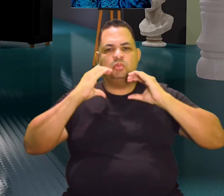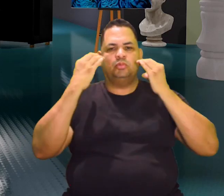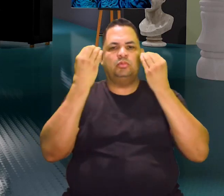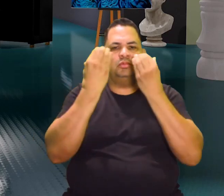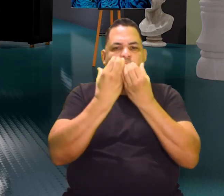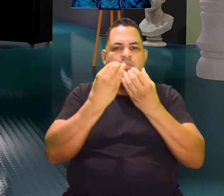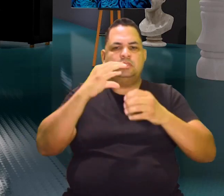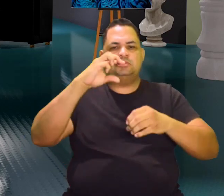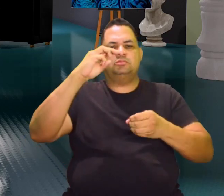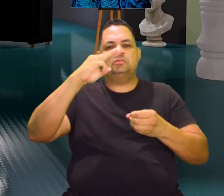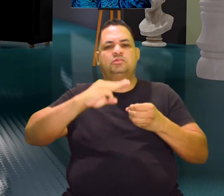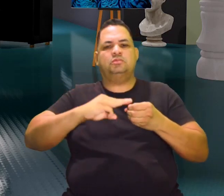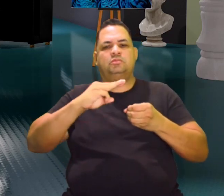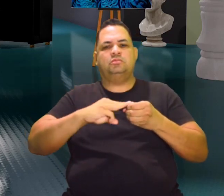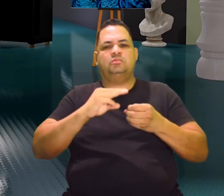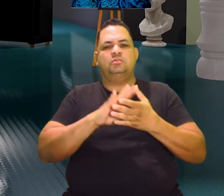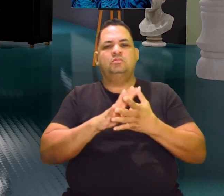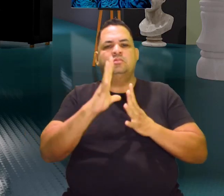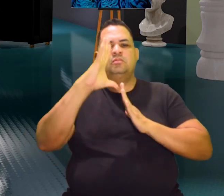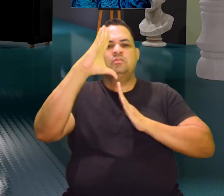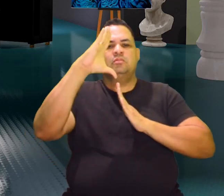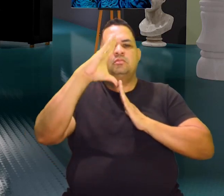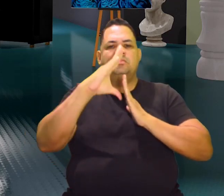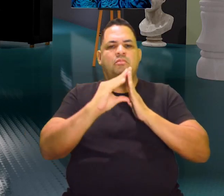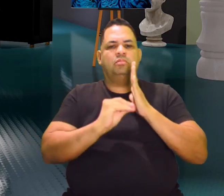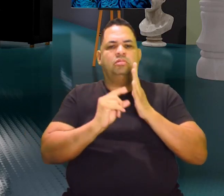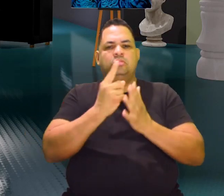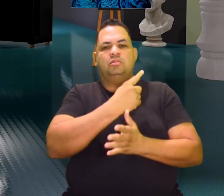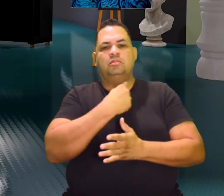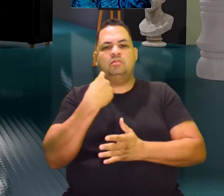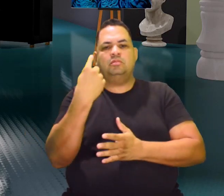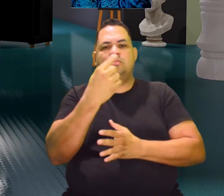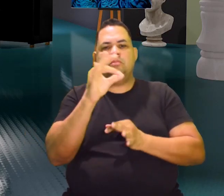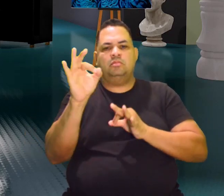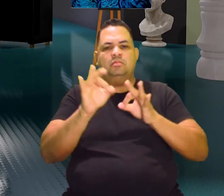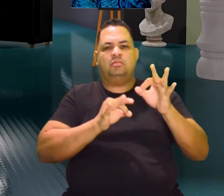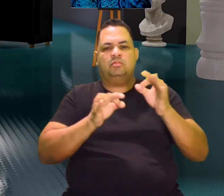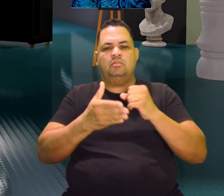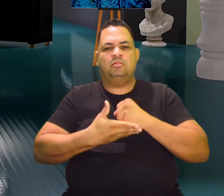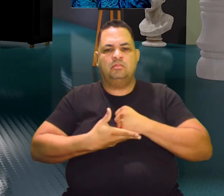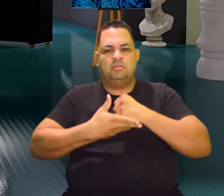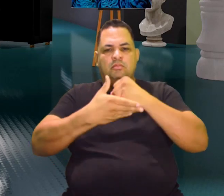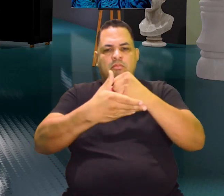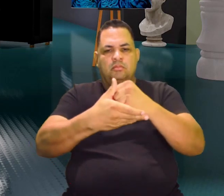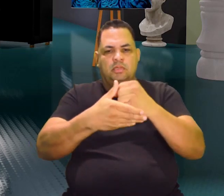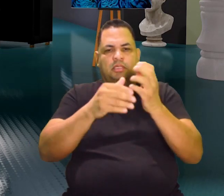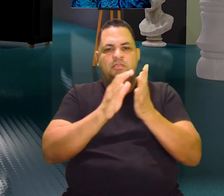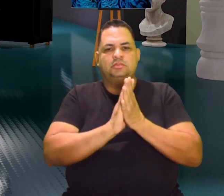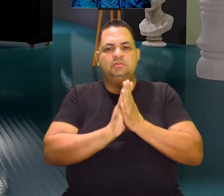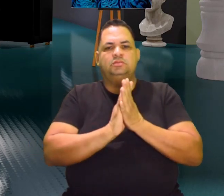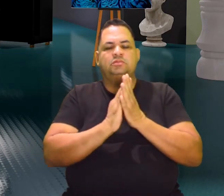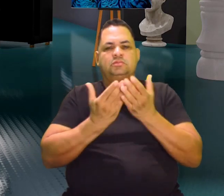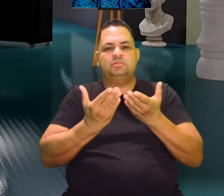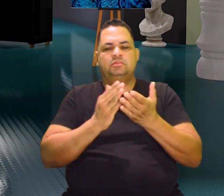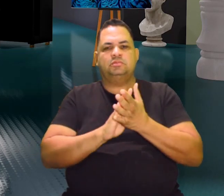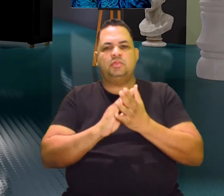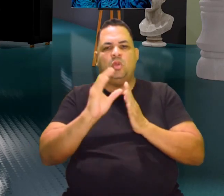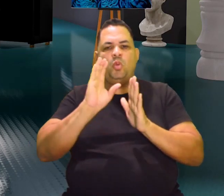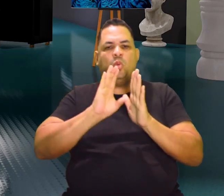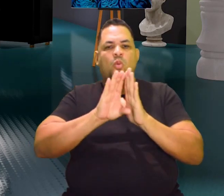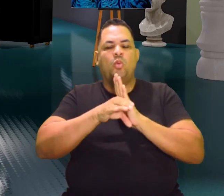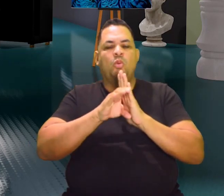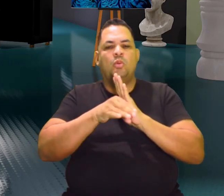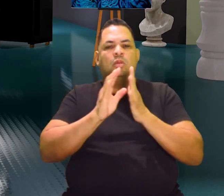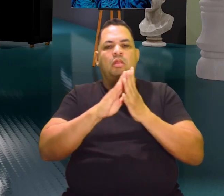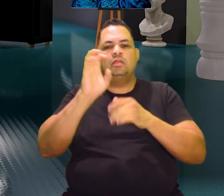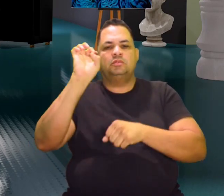município, né? Então, os conteúdos que nós preparamos, ele é com base no referencial, né, curricular do Estado de